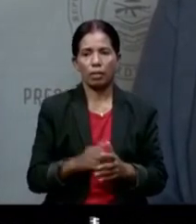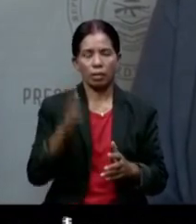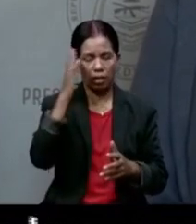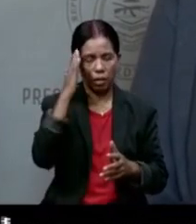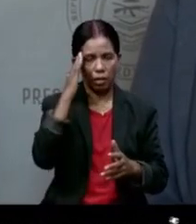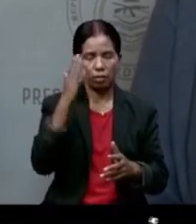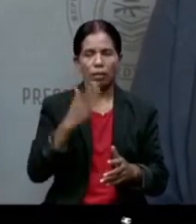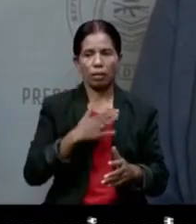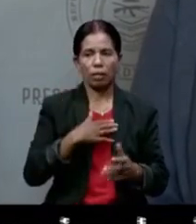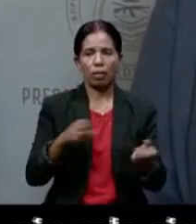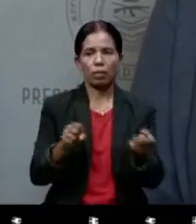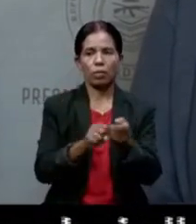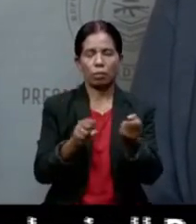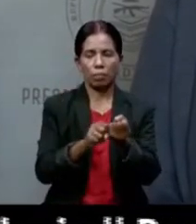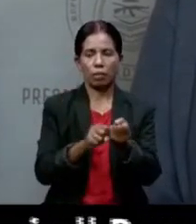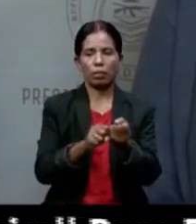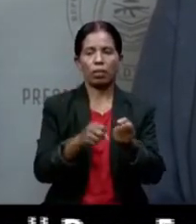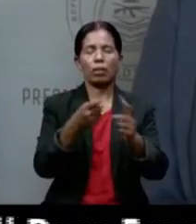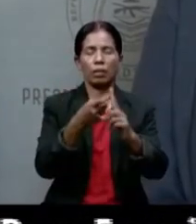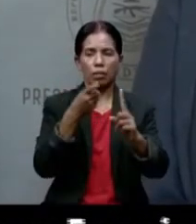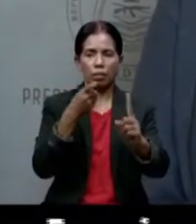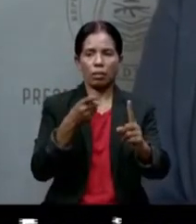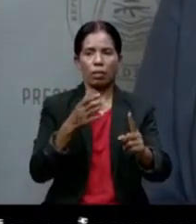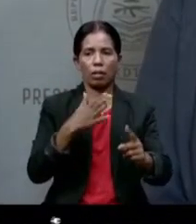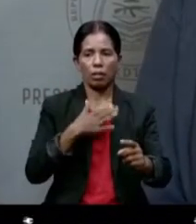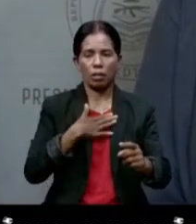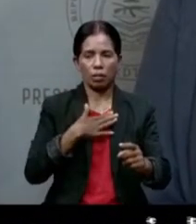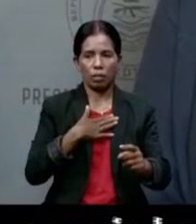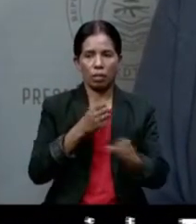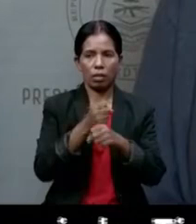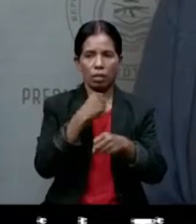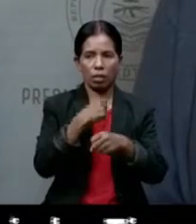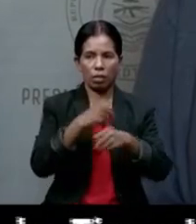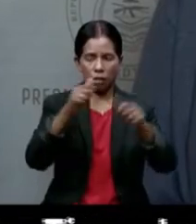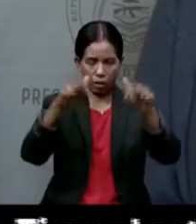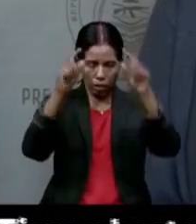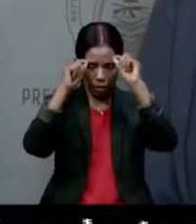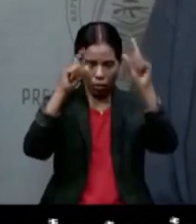riconoscemos contribuzione, ho halo i Timor,